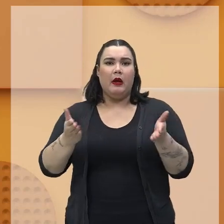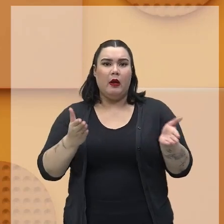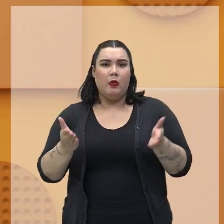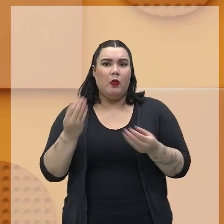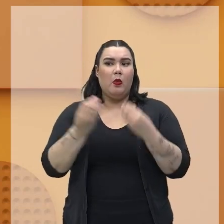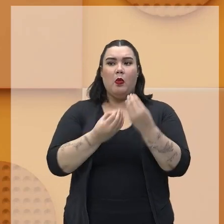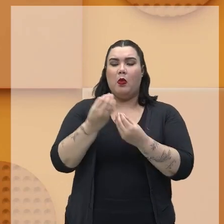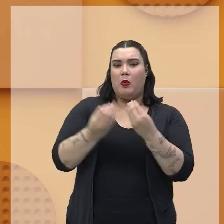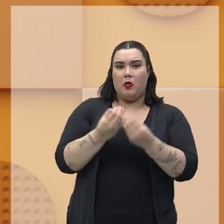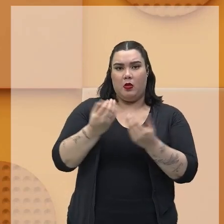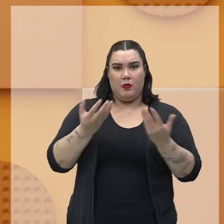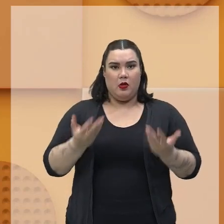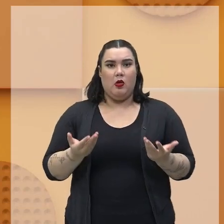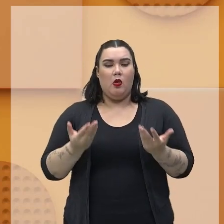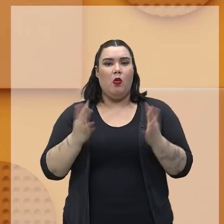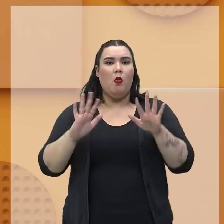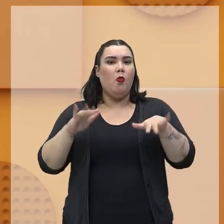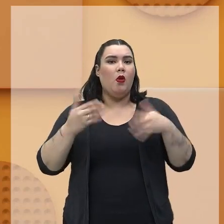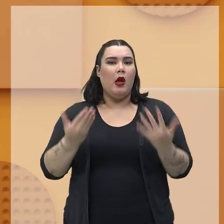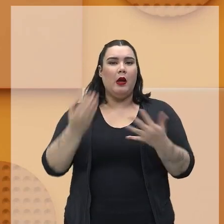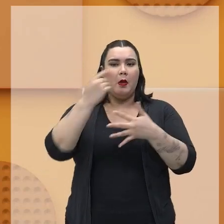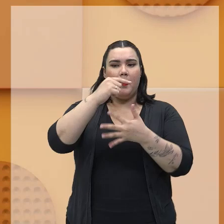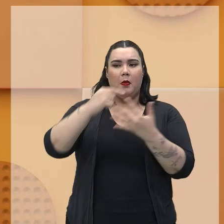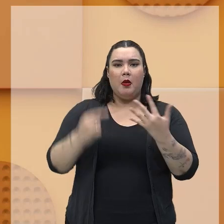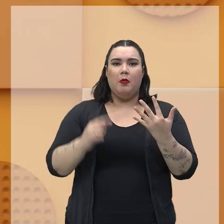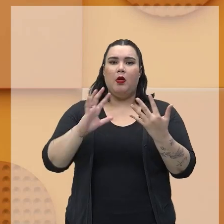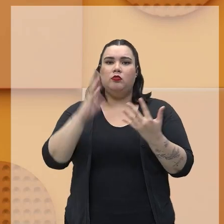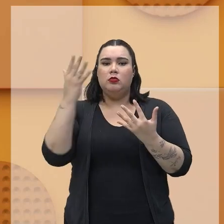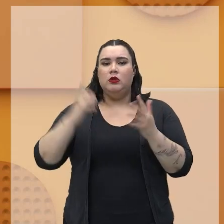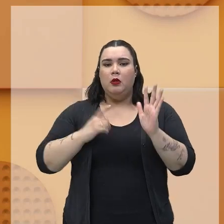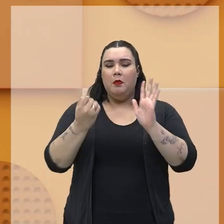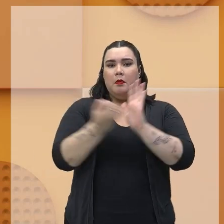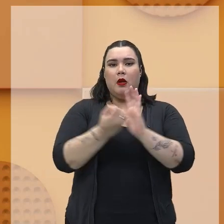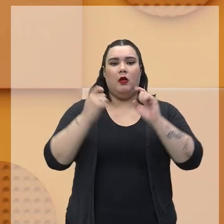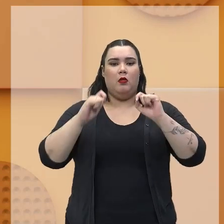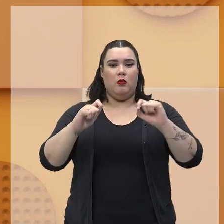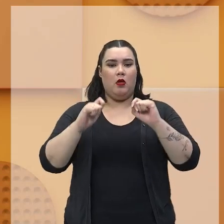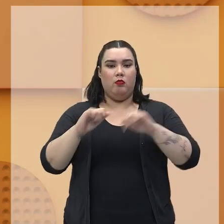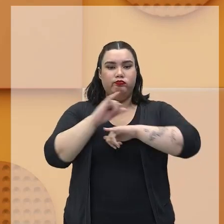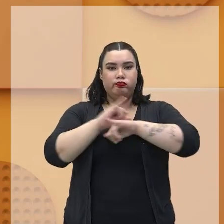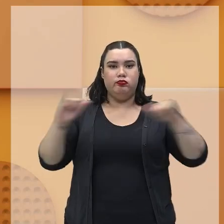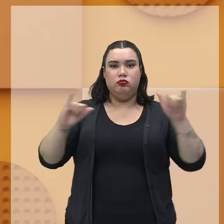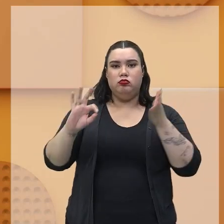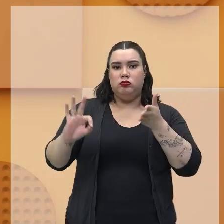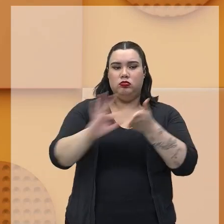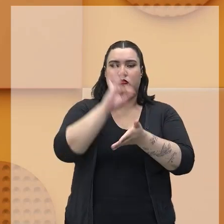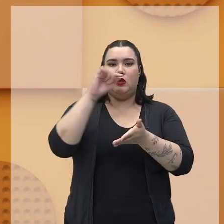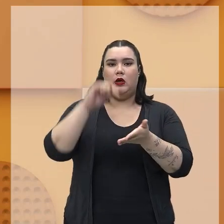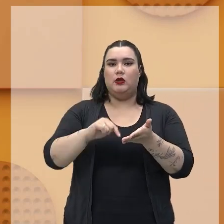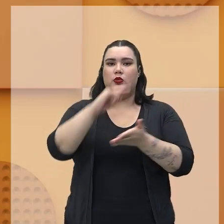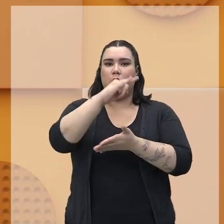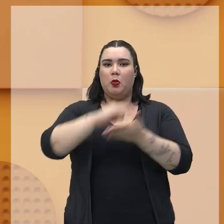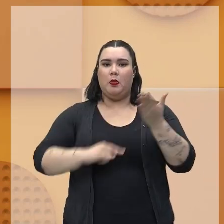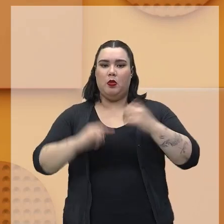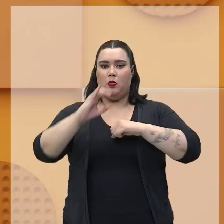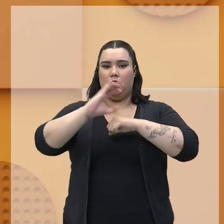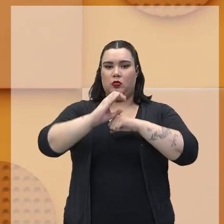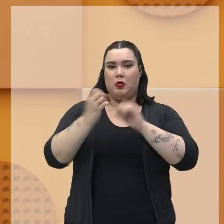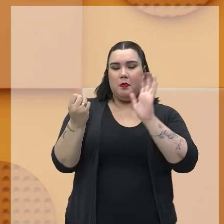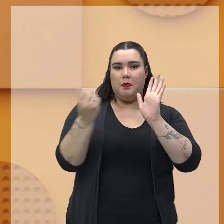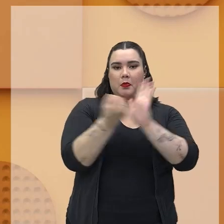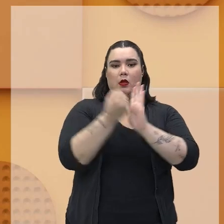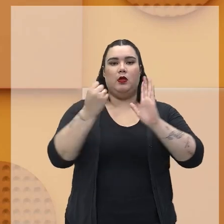que cercou, quais os acontecimentos marcaram a promulgação dessa Constituição, que é considerada um marco